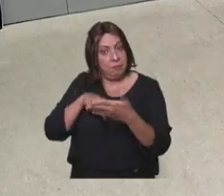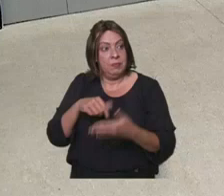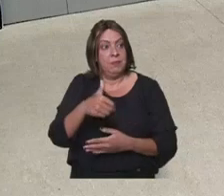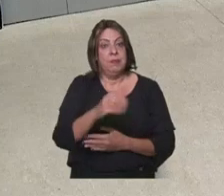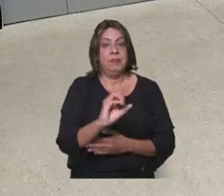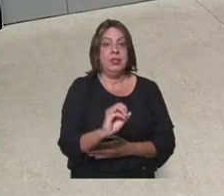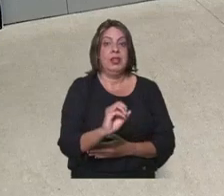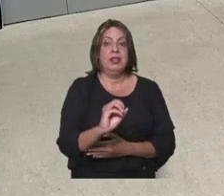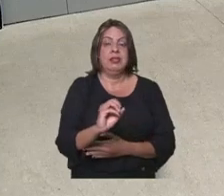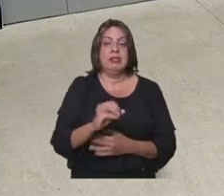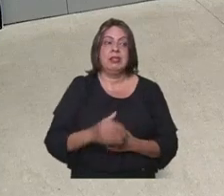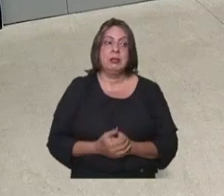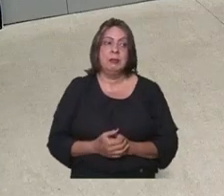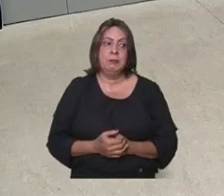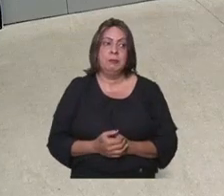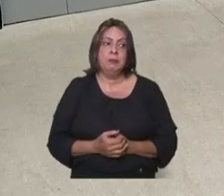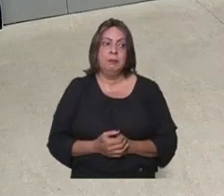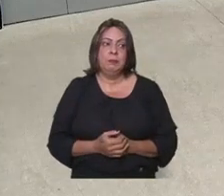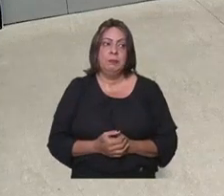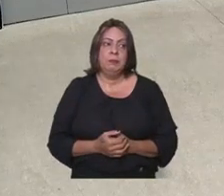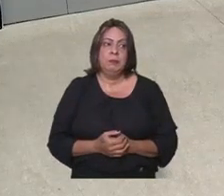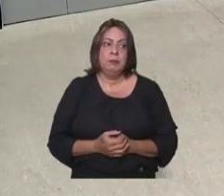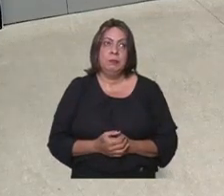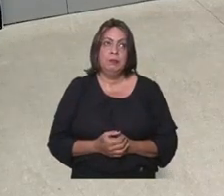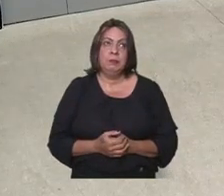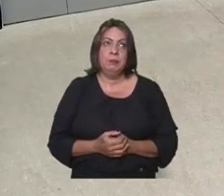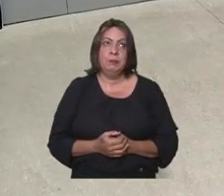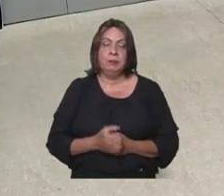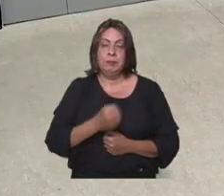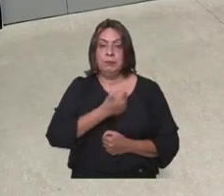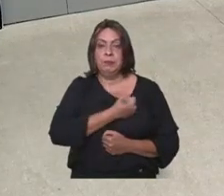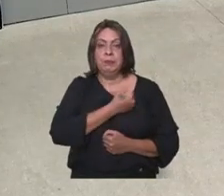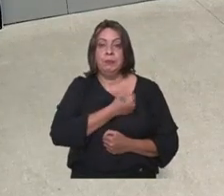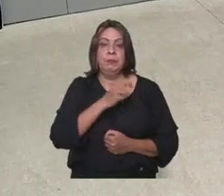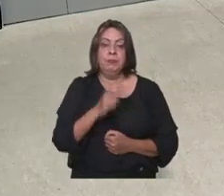número 10. Número 10, foi número 10. Olha o